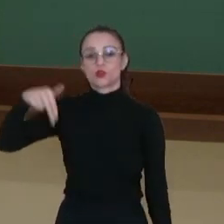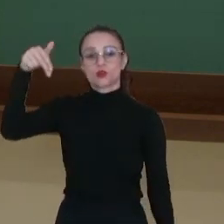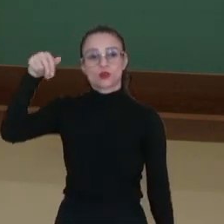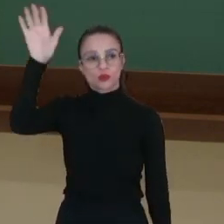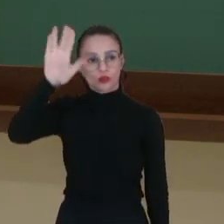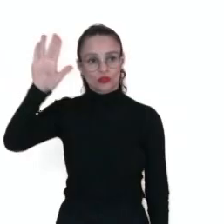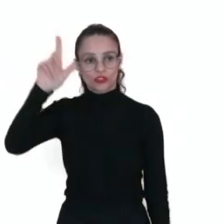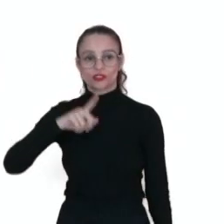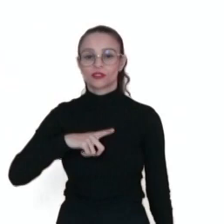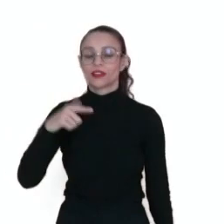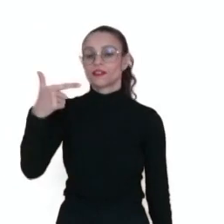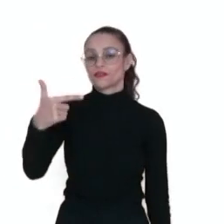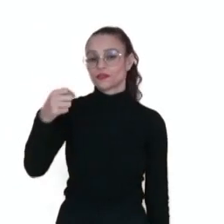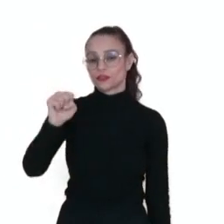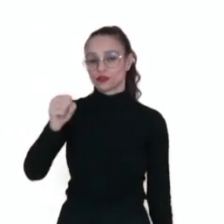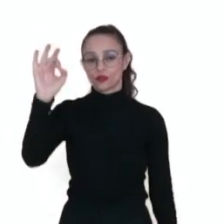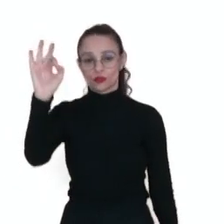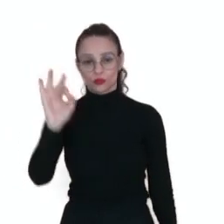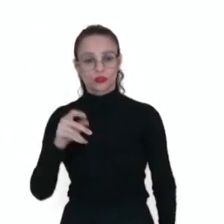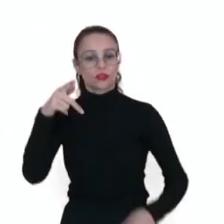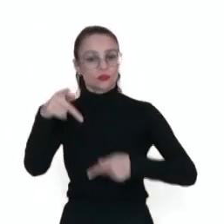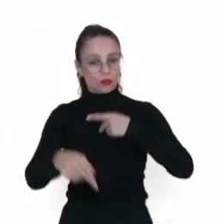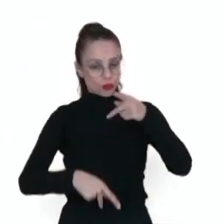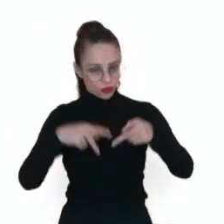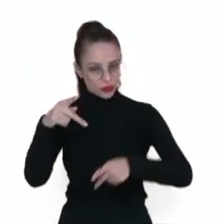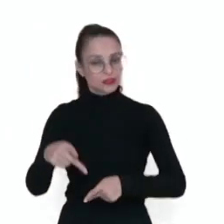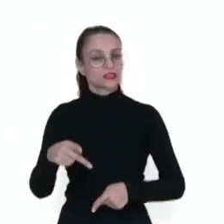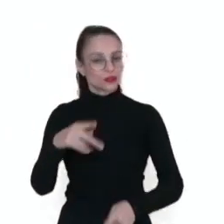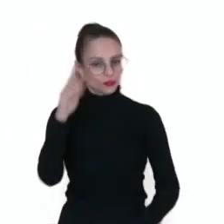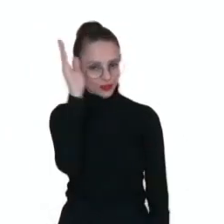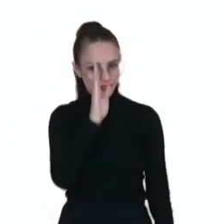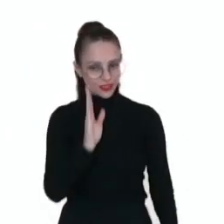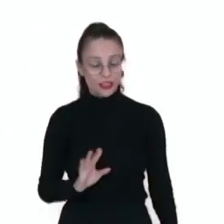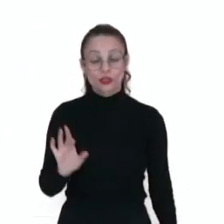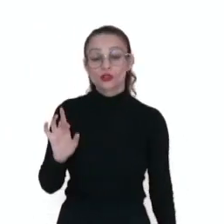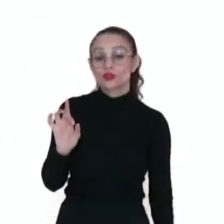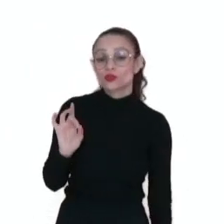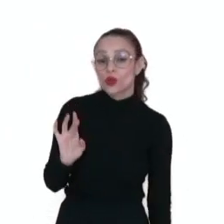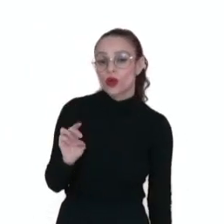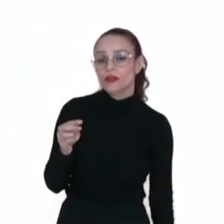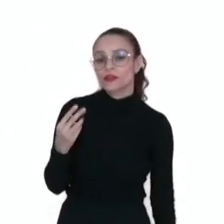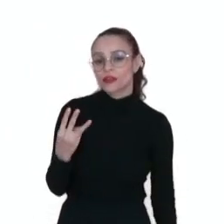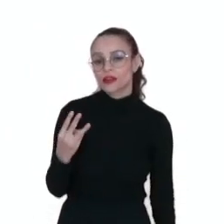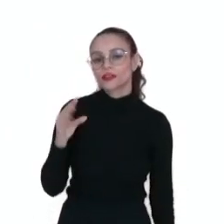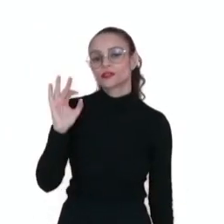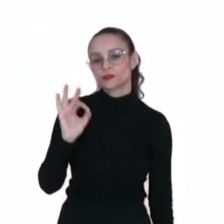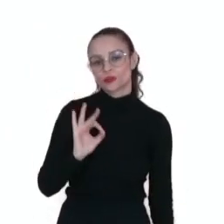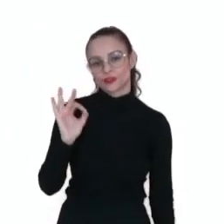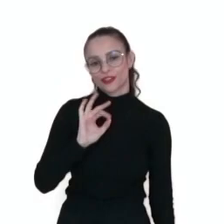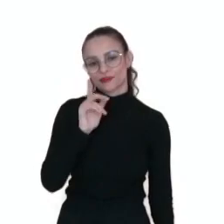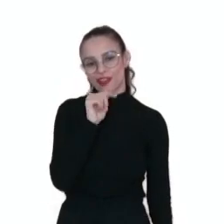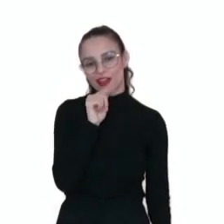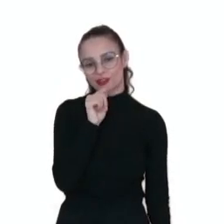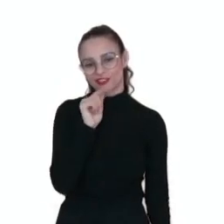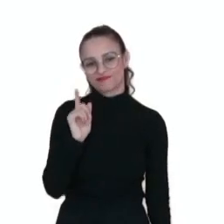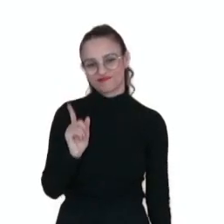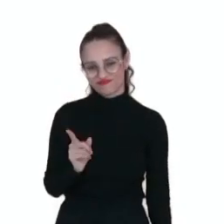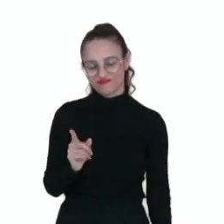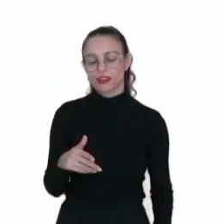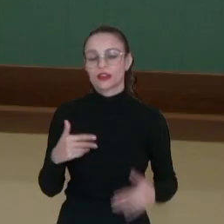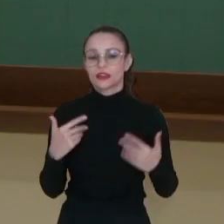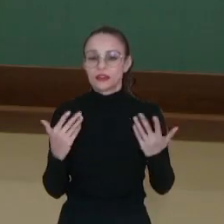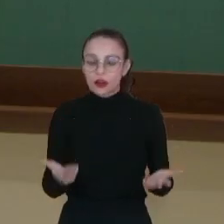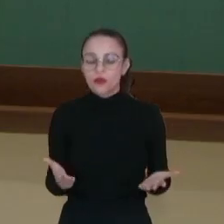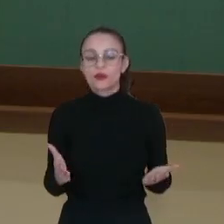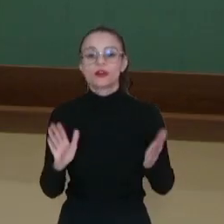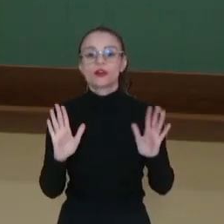estão 28% da população brasileira e apenas 3% da disponibilidade de água do país. Ou